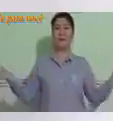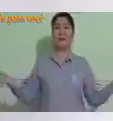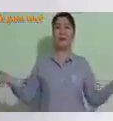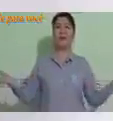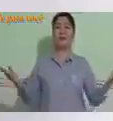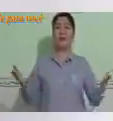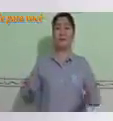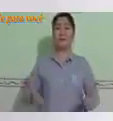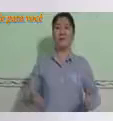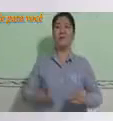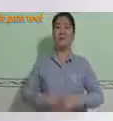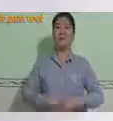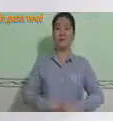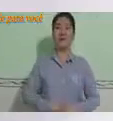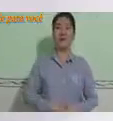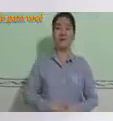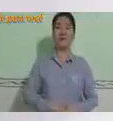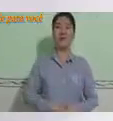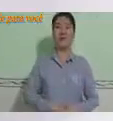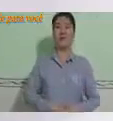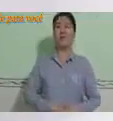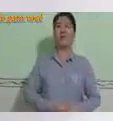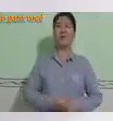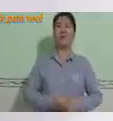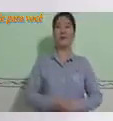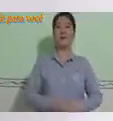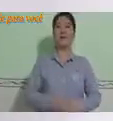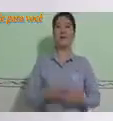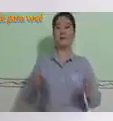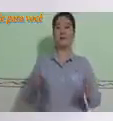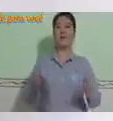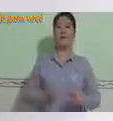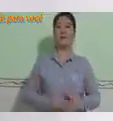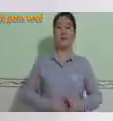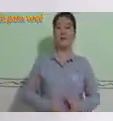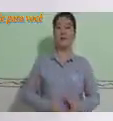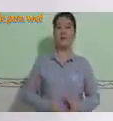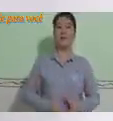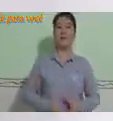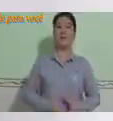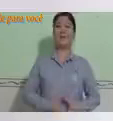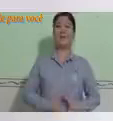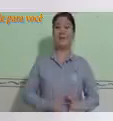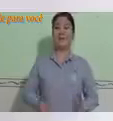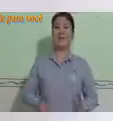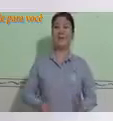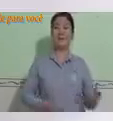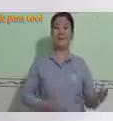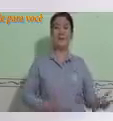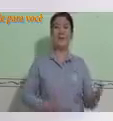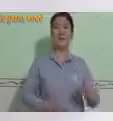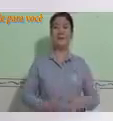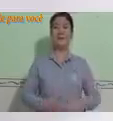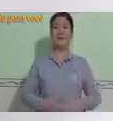não alivia de forma significativa após o período de descanso, e limita os estudos, o trabalho e até os momentos